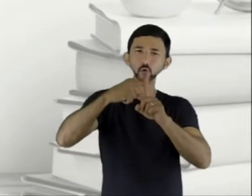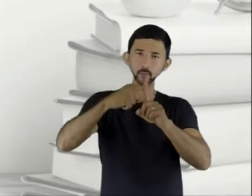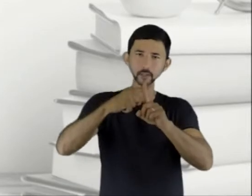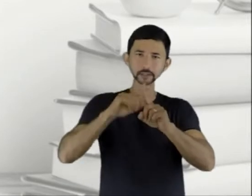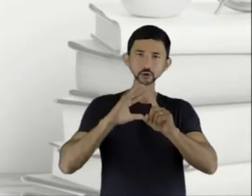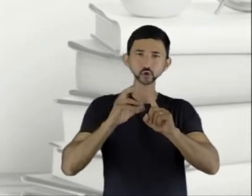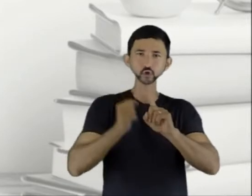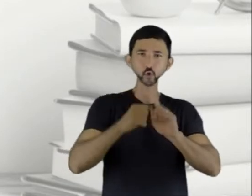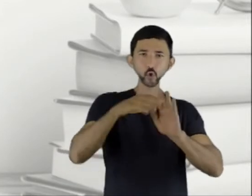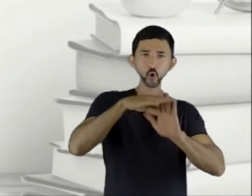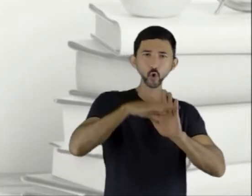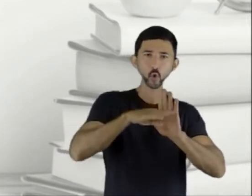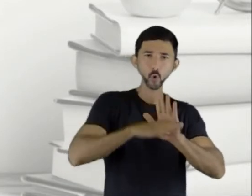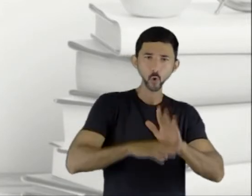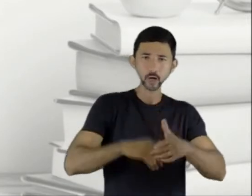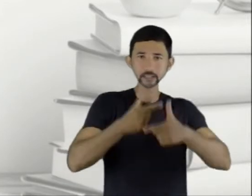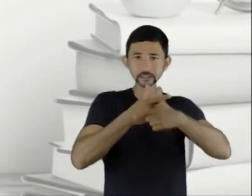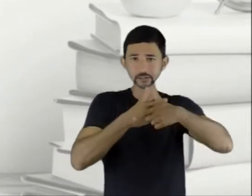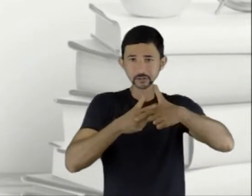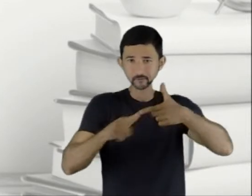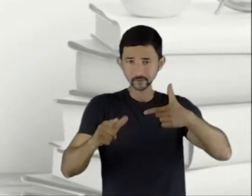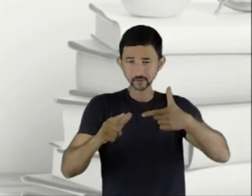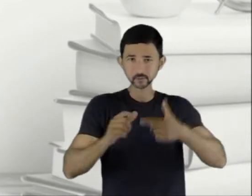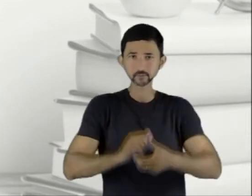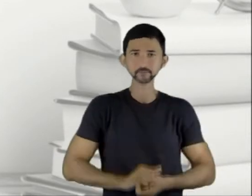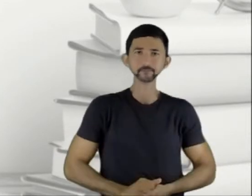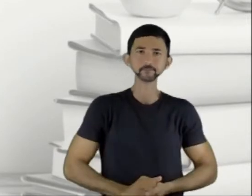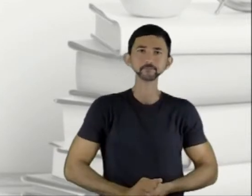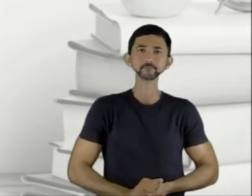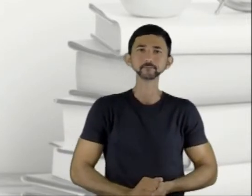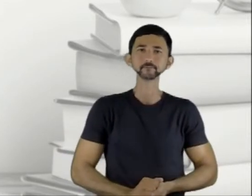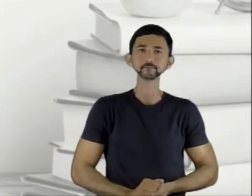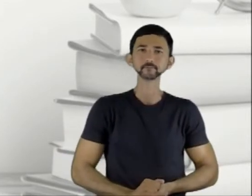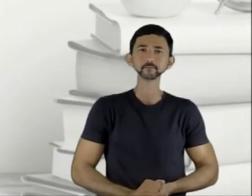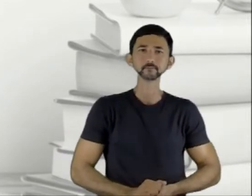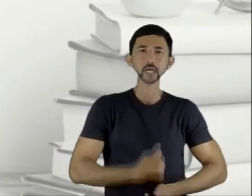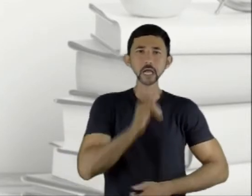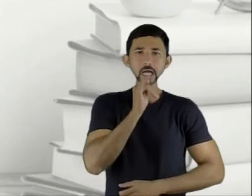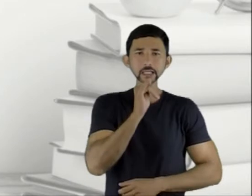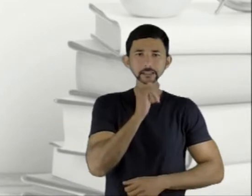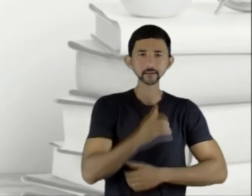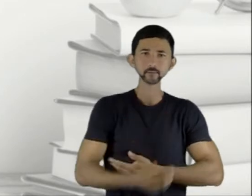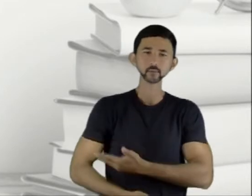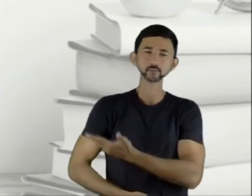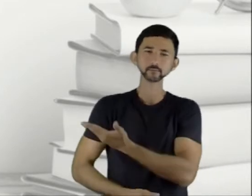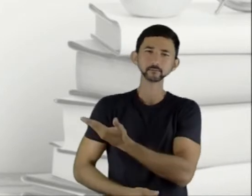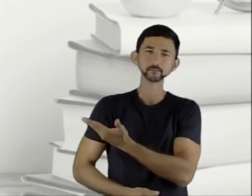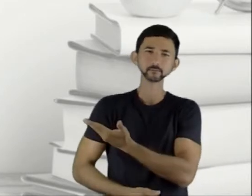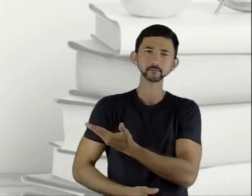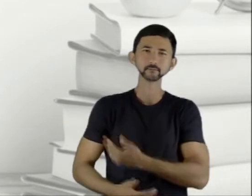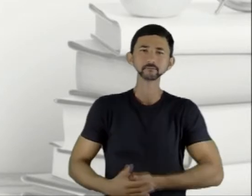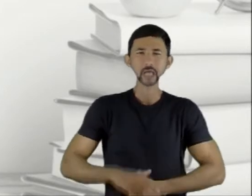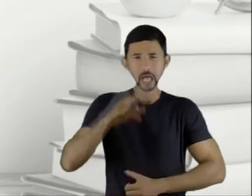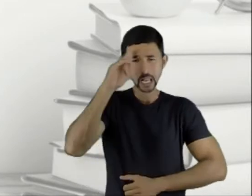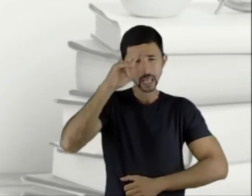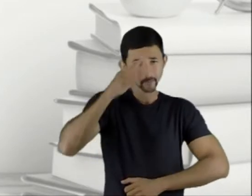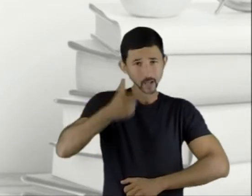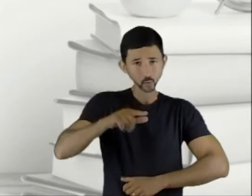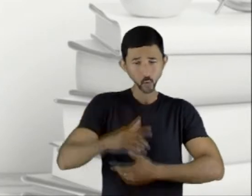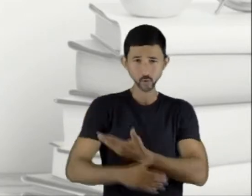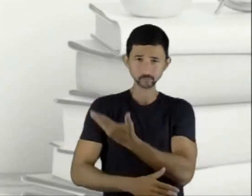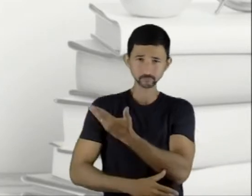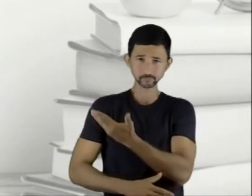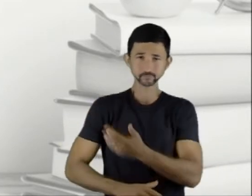todos os dados dividida pela quantidade de dados. Então, vamos acompanhar, vamos relembrar através de um